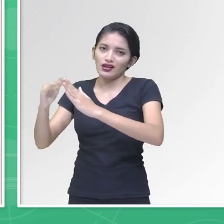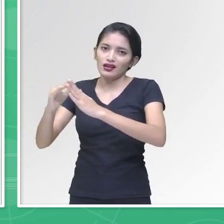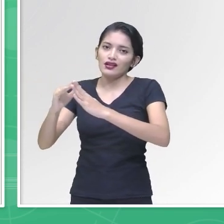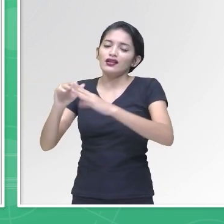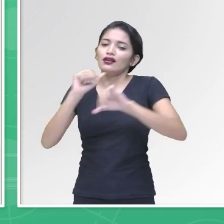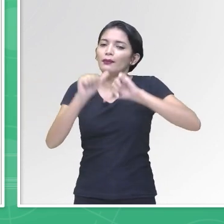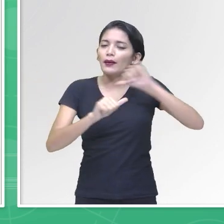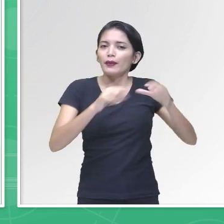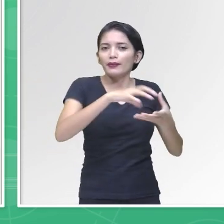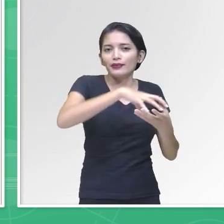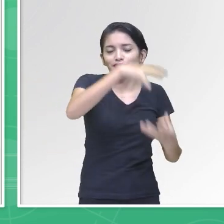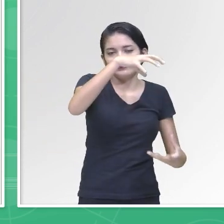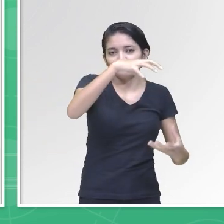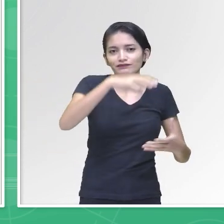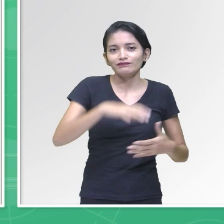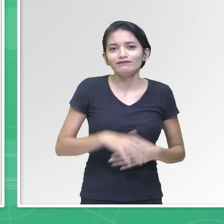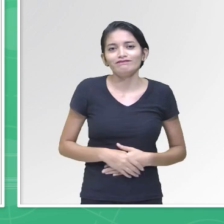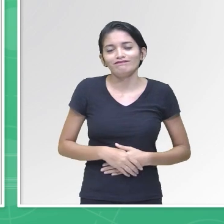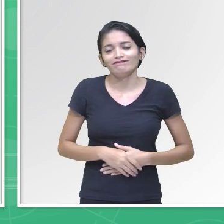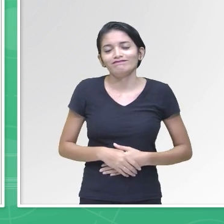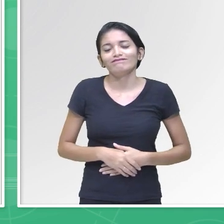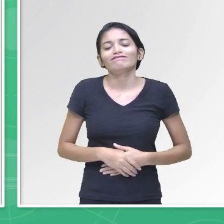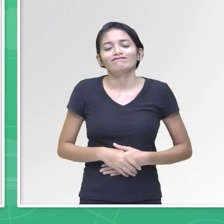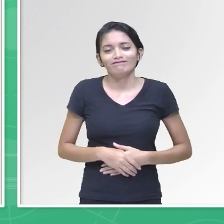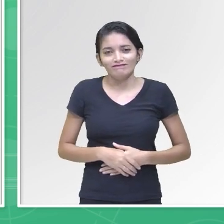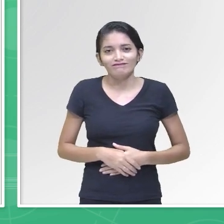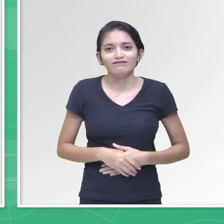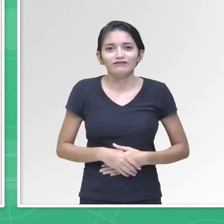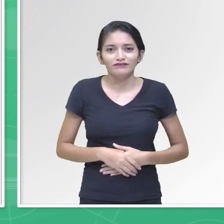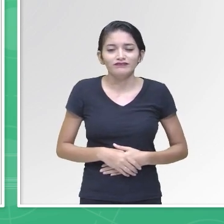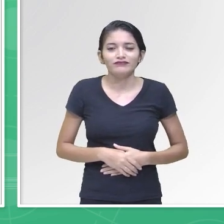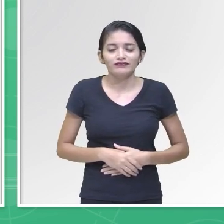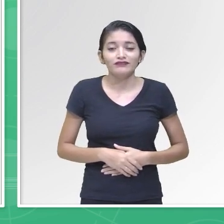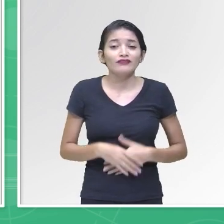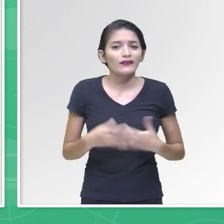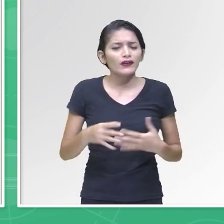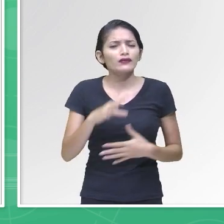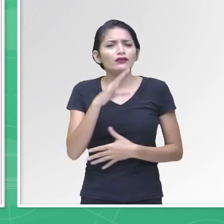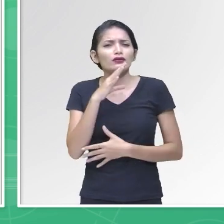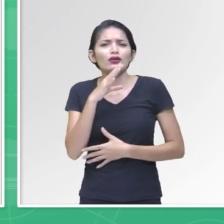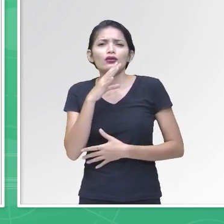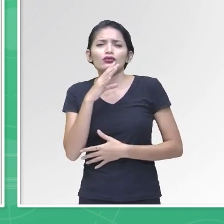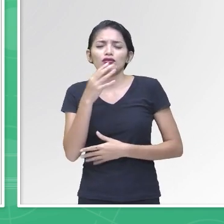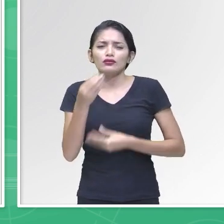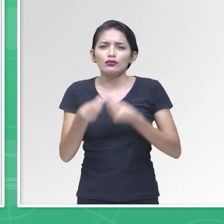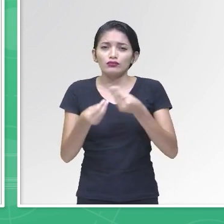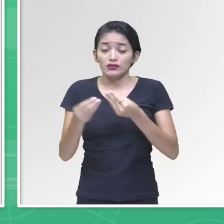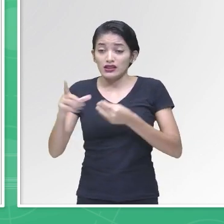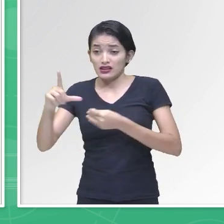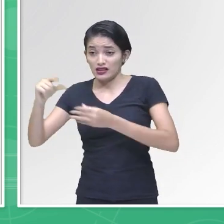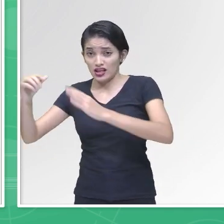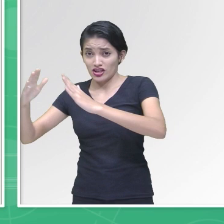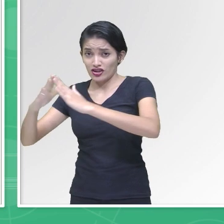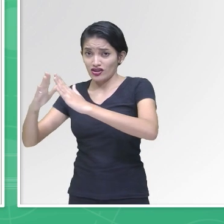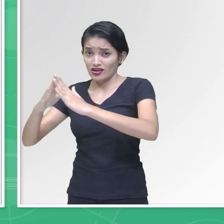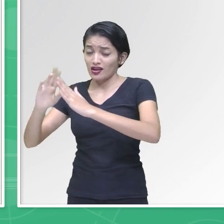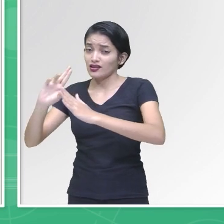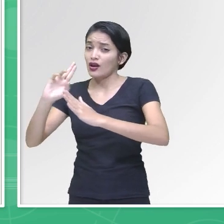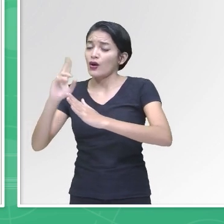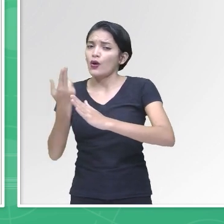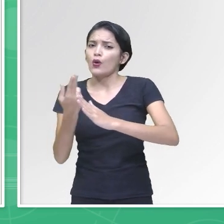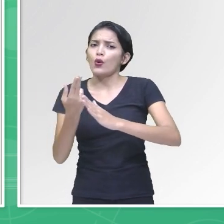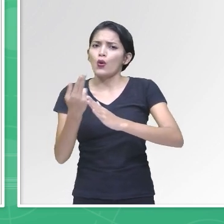adultos? Boa pergunta, né? Reconhece que sair de casa ou se